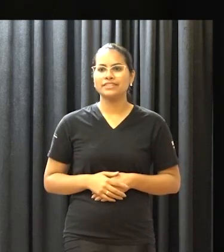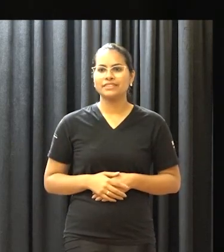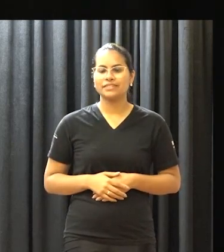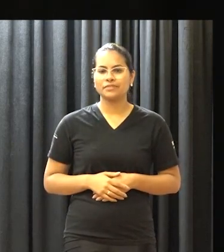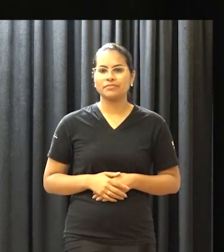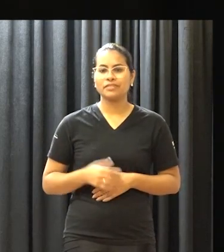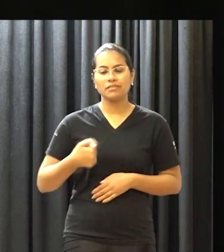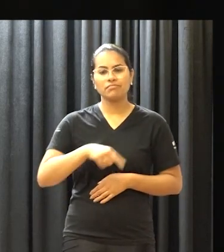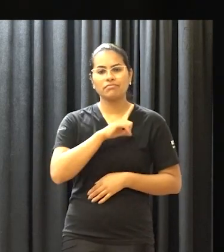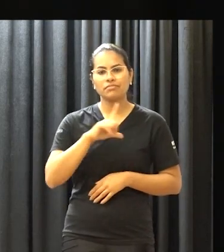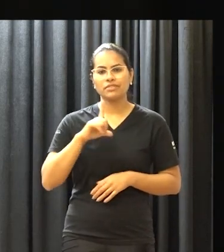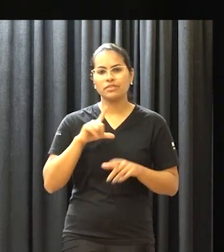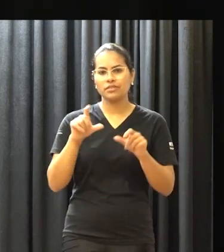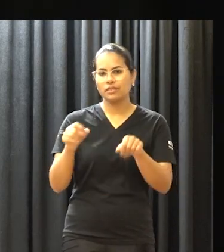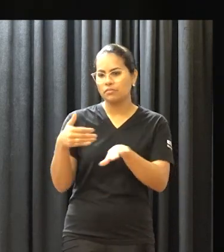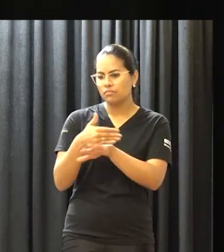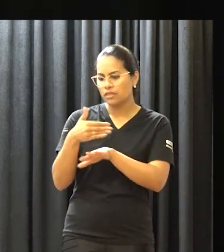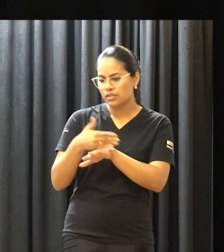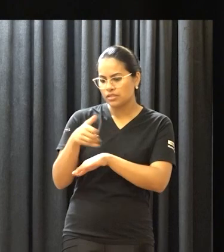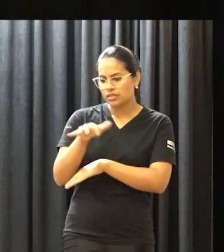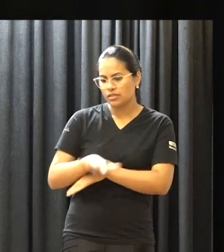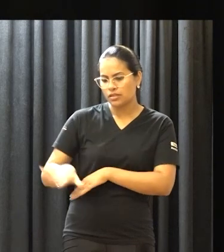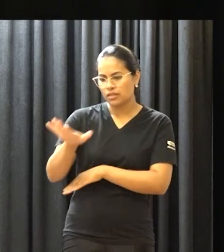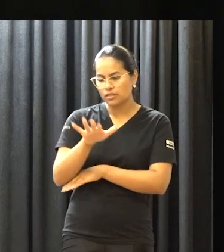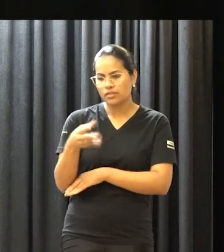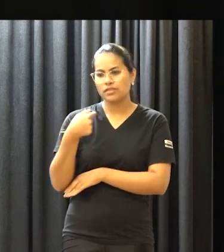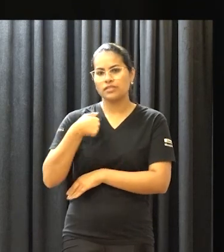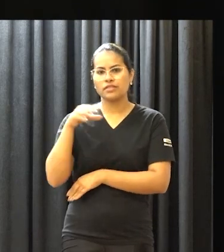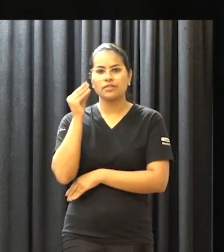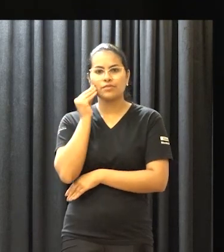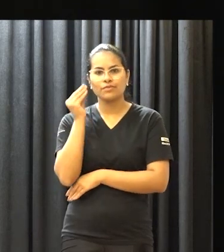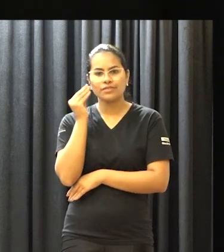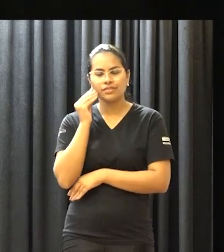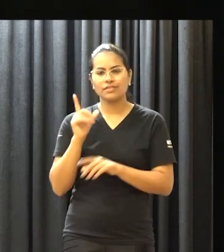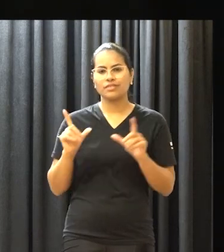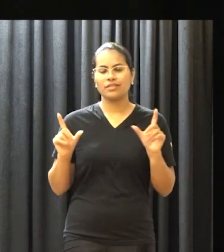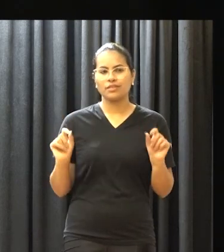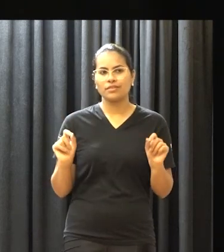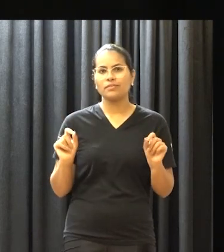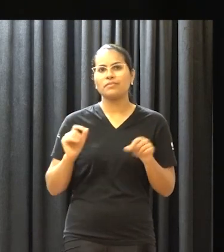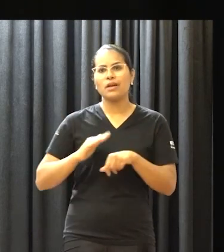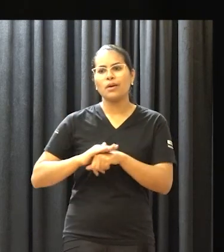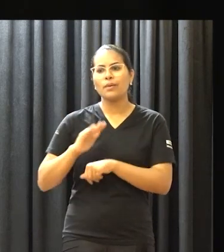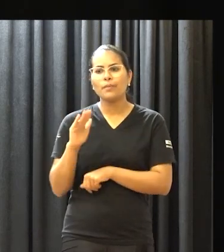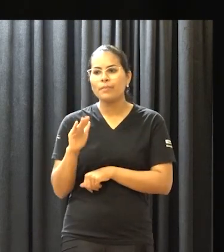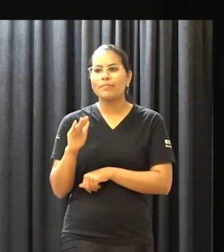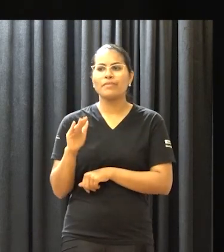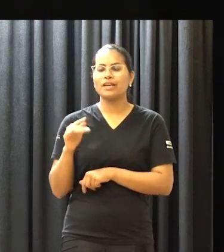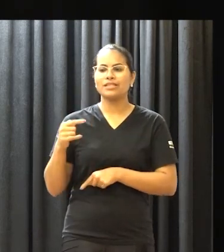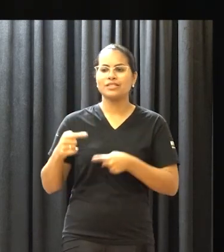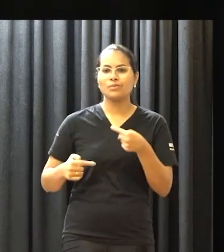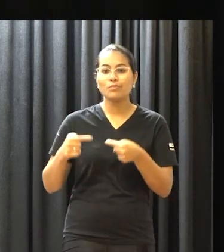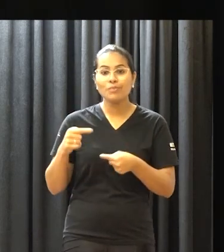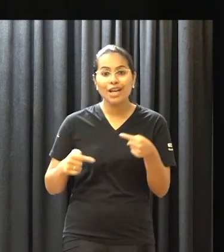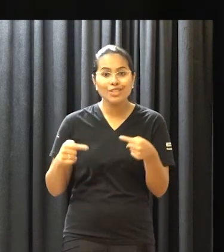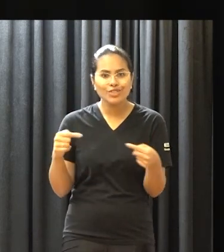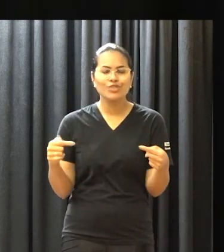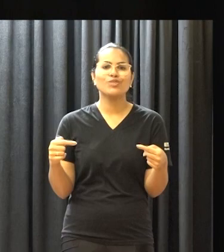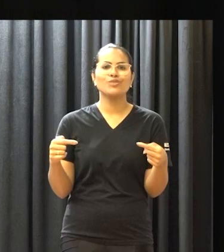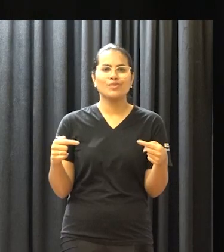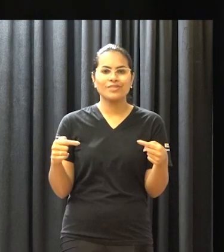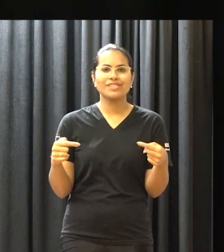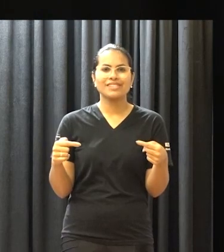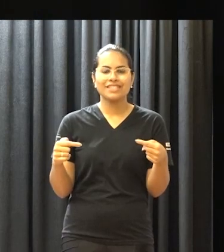passo. Então, eu vou tentar mais, não é mais uma discussão, uma leitura,